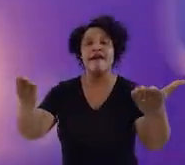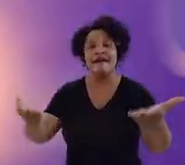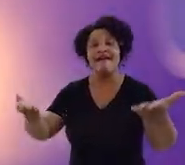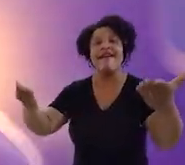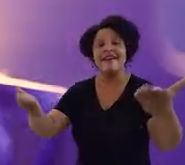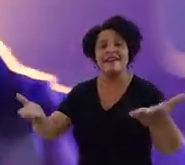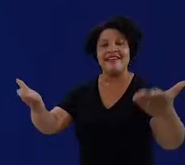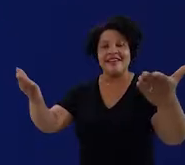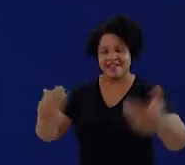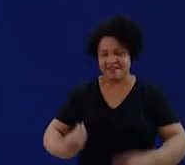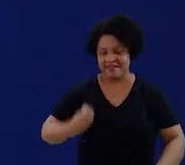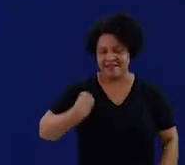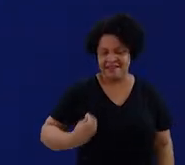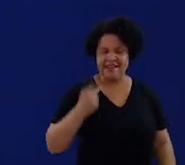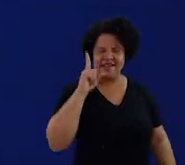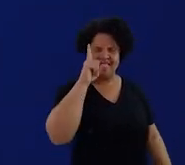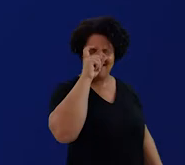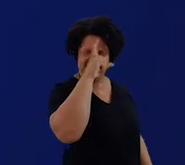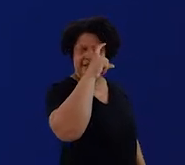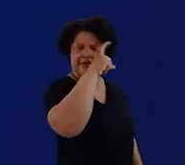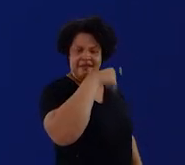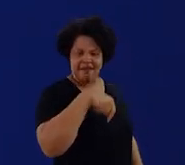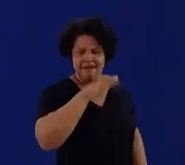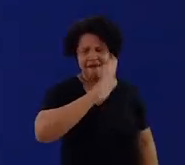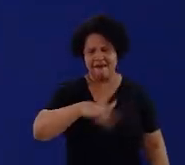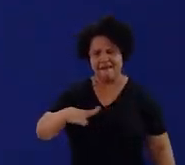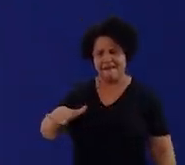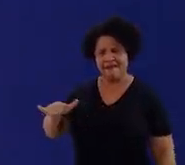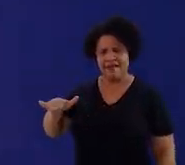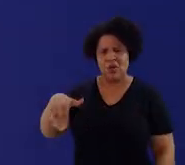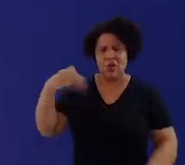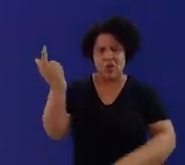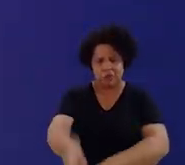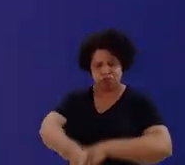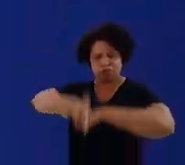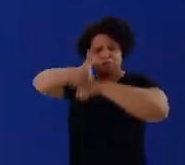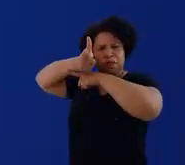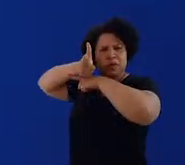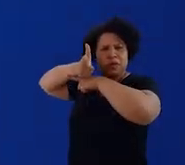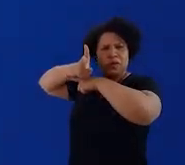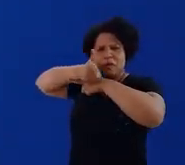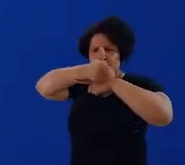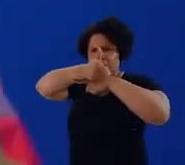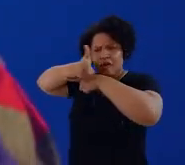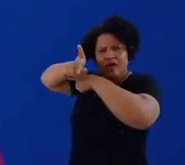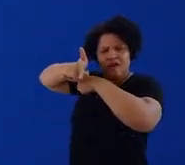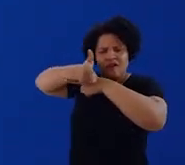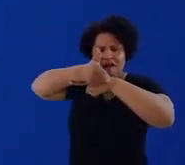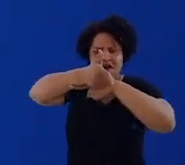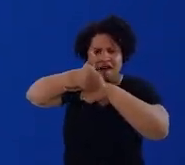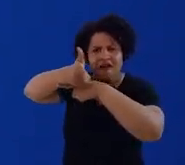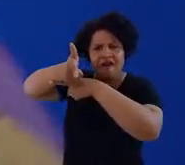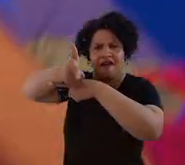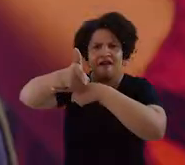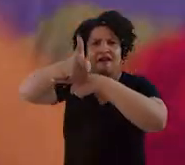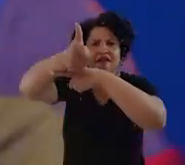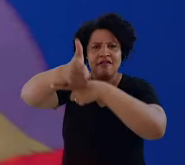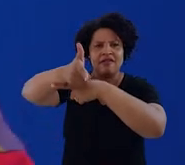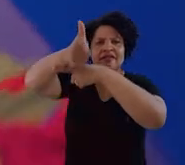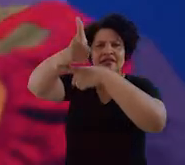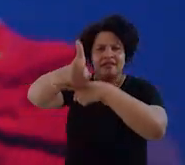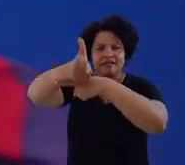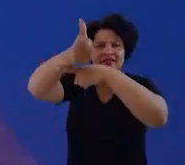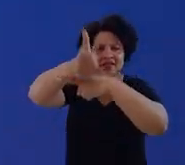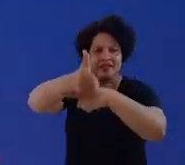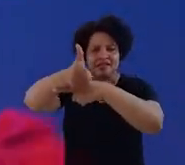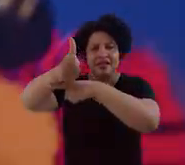São de artifícios no Brasil. Espivete bolado de fúcio. No caminho ao bonde da revolta. Escreve certo em linha torta.